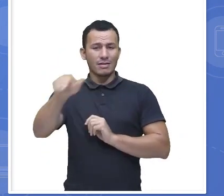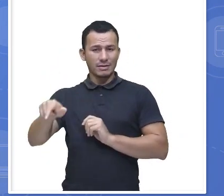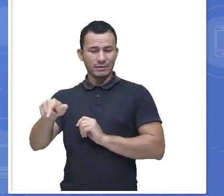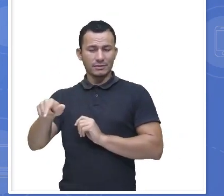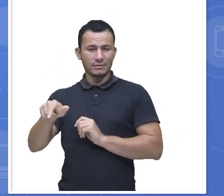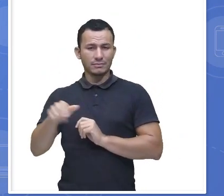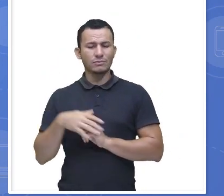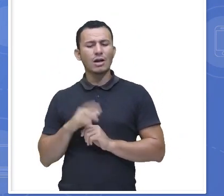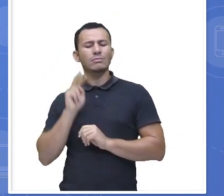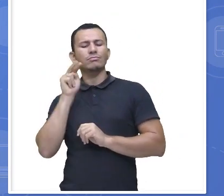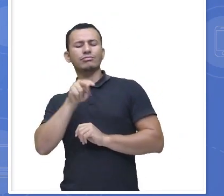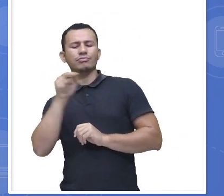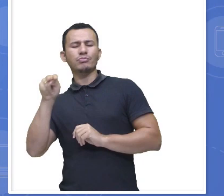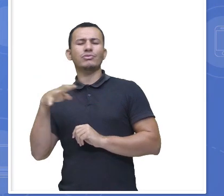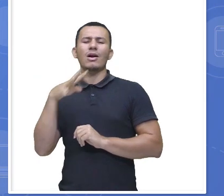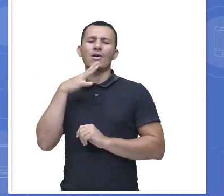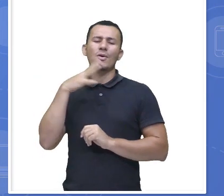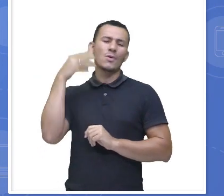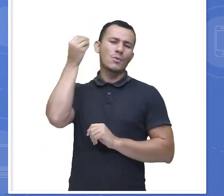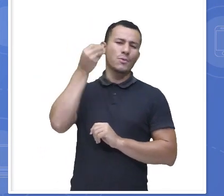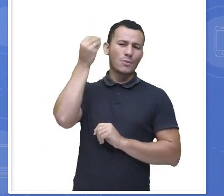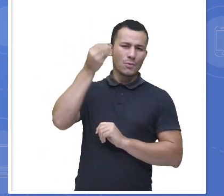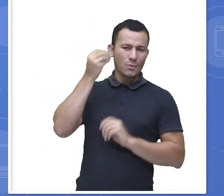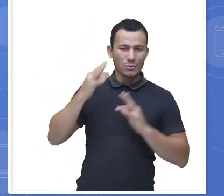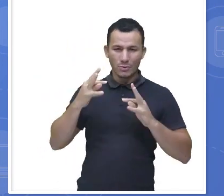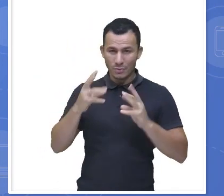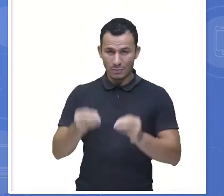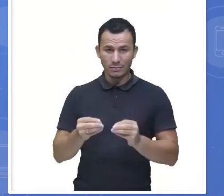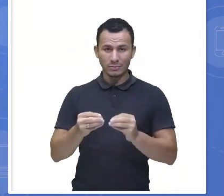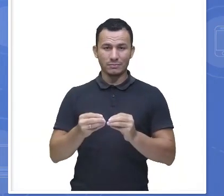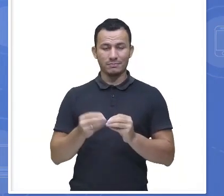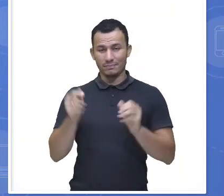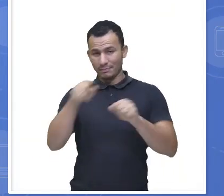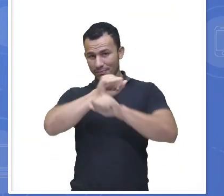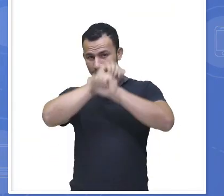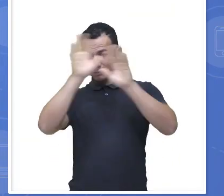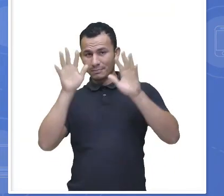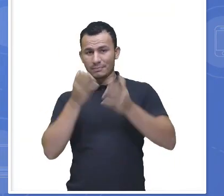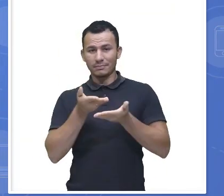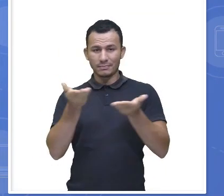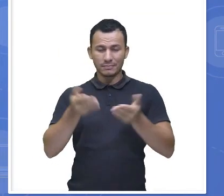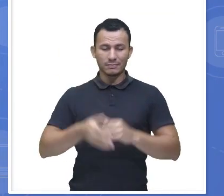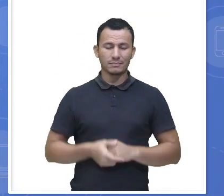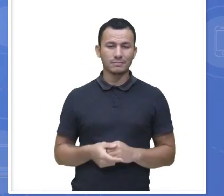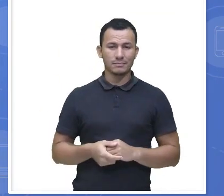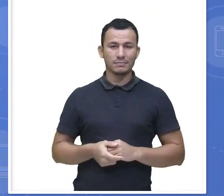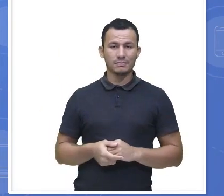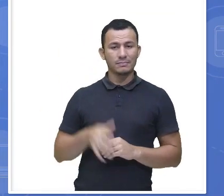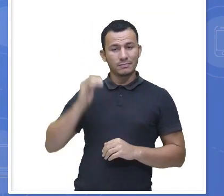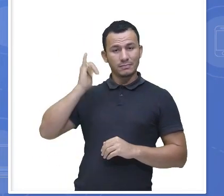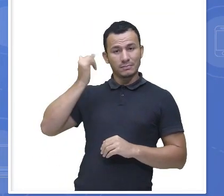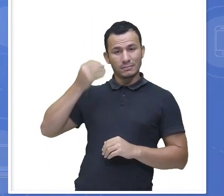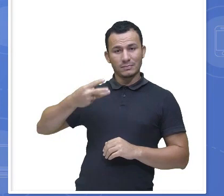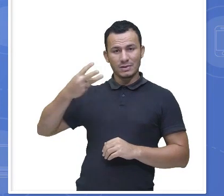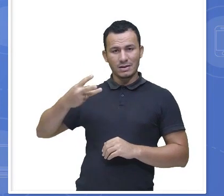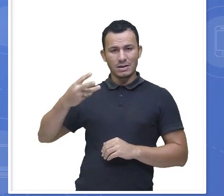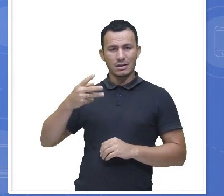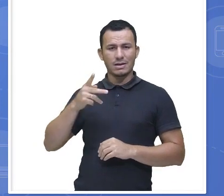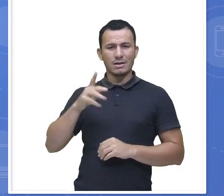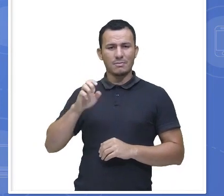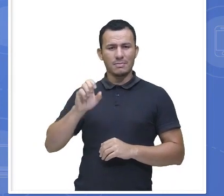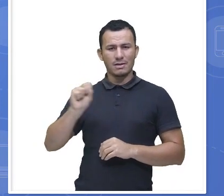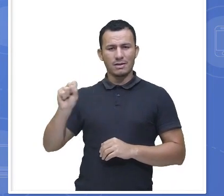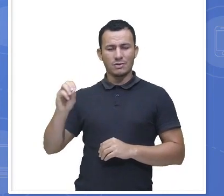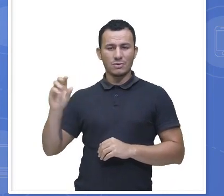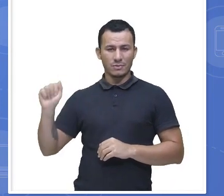com propriedade porque ele conhece de tudo. Isso ficou claro para vocês? Narra em terceira pessoa, muito bem. Agora